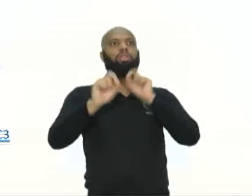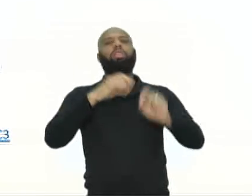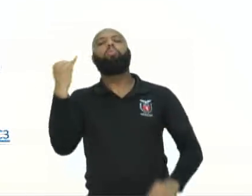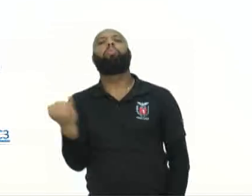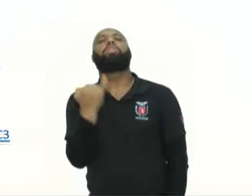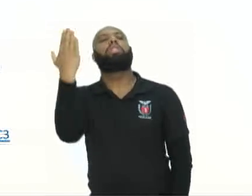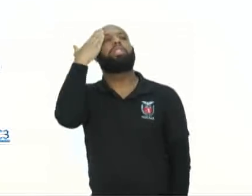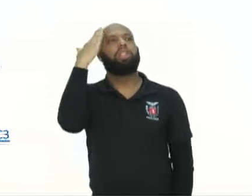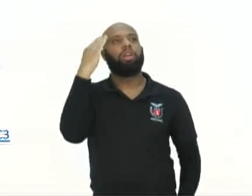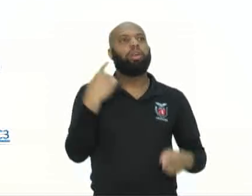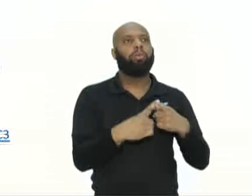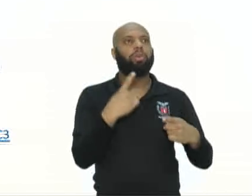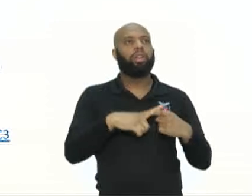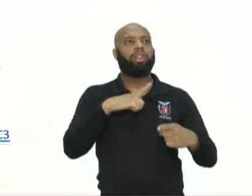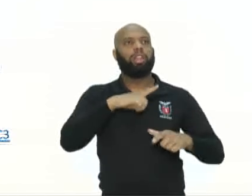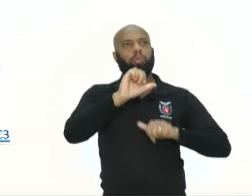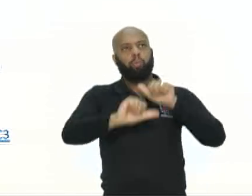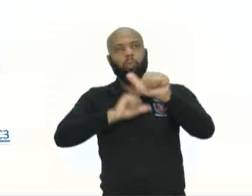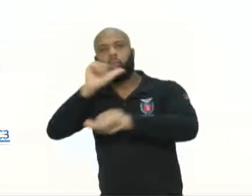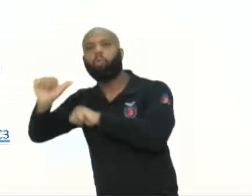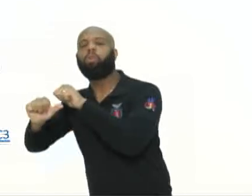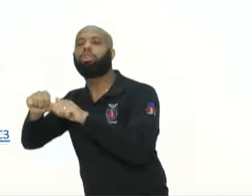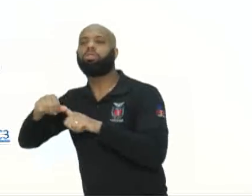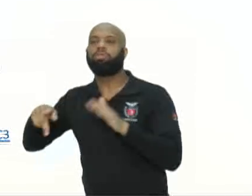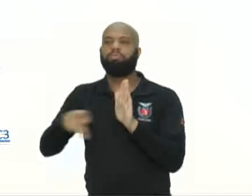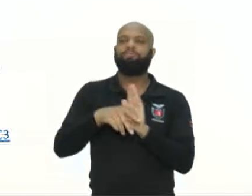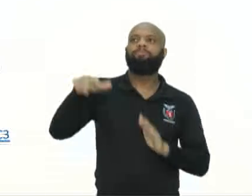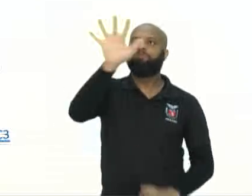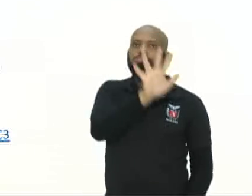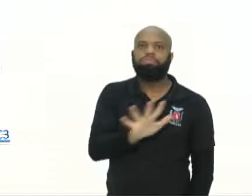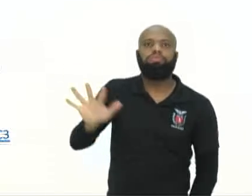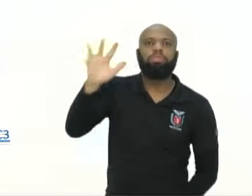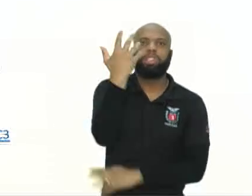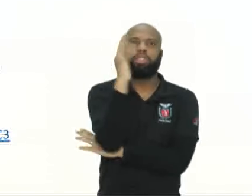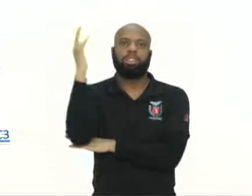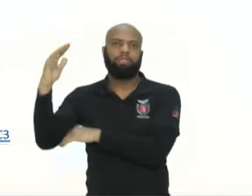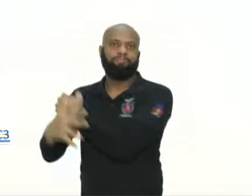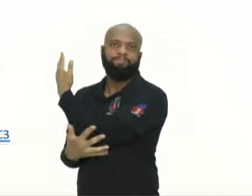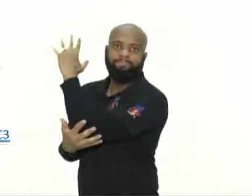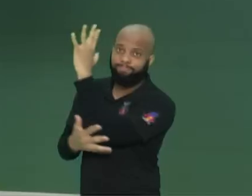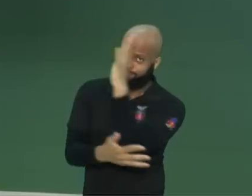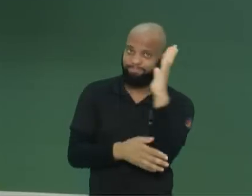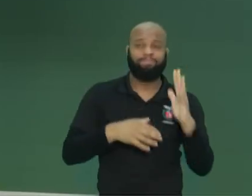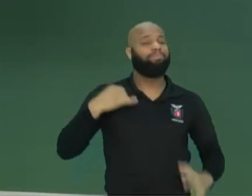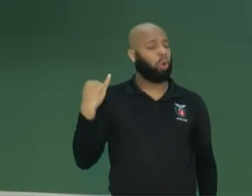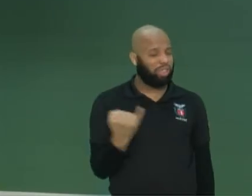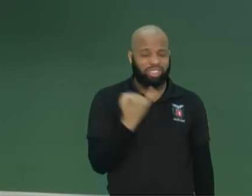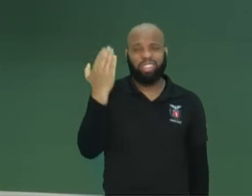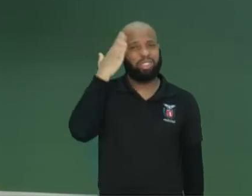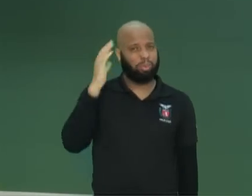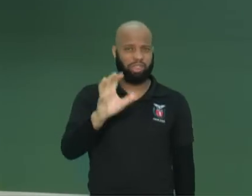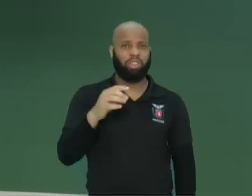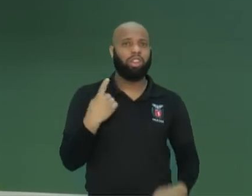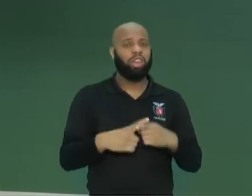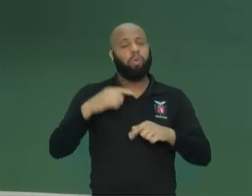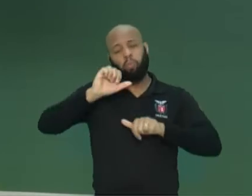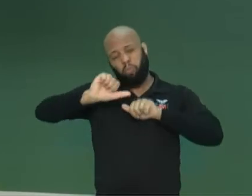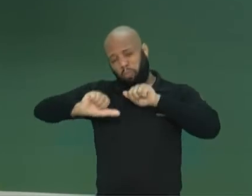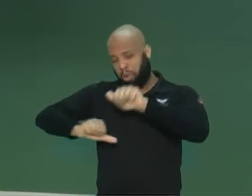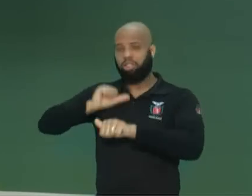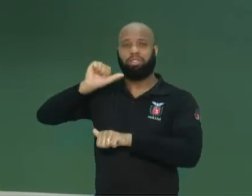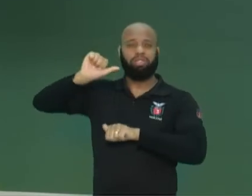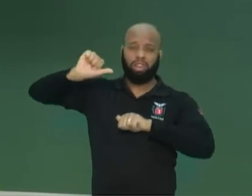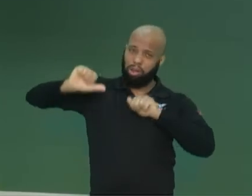nós aqui? Inclusive eu destaquei, modifica a paisagem de forma significativa. É aquela ideia que a